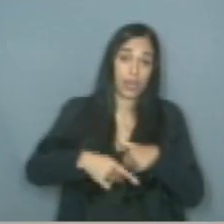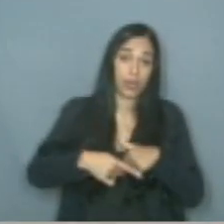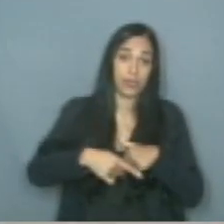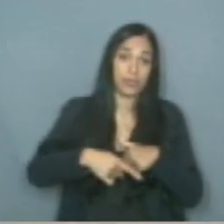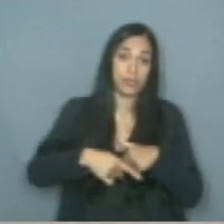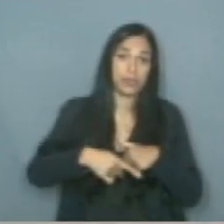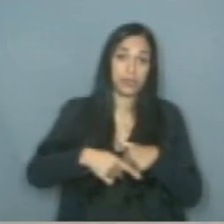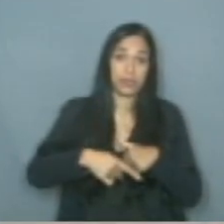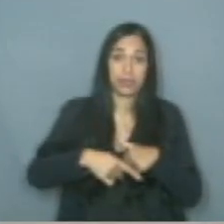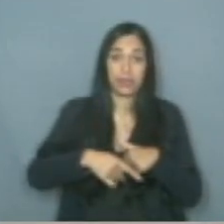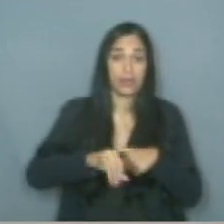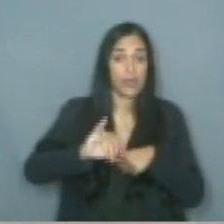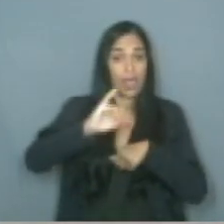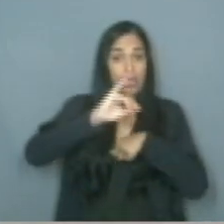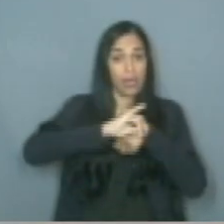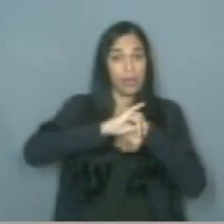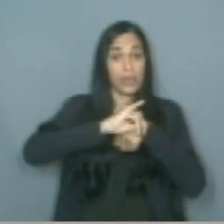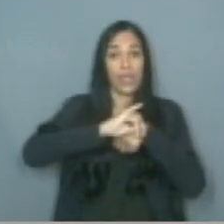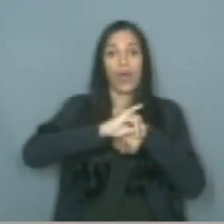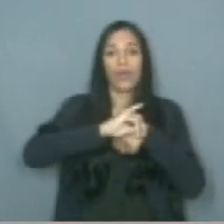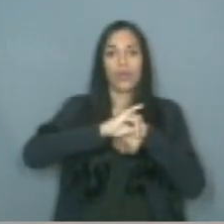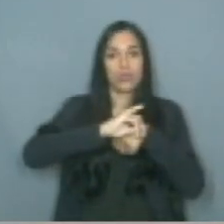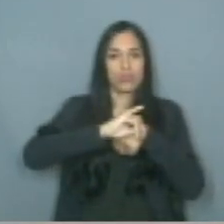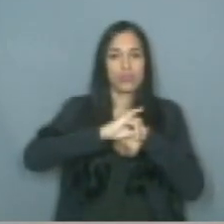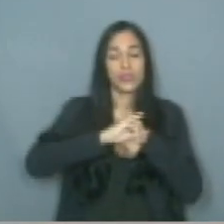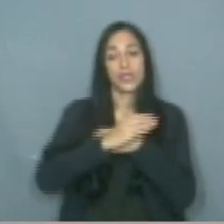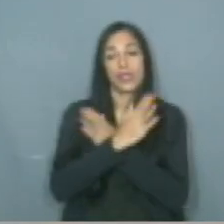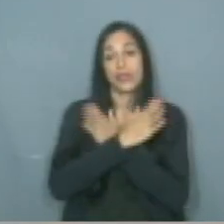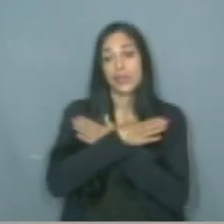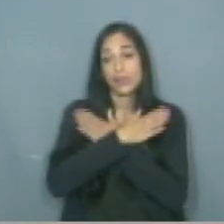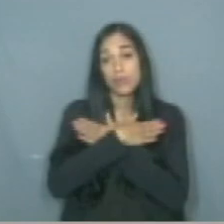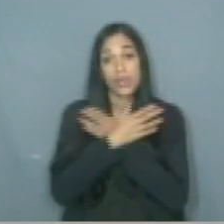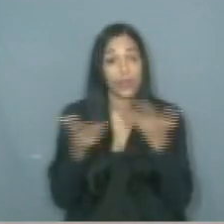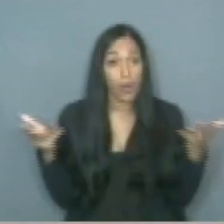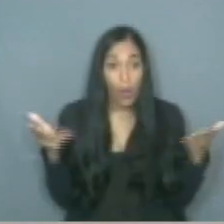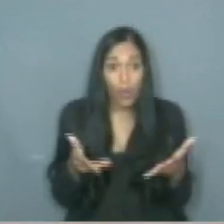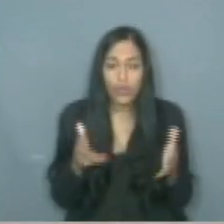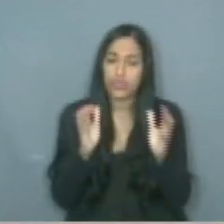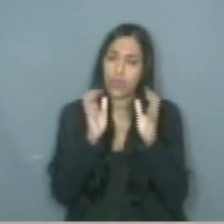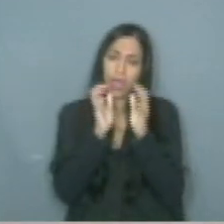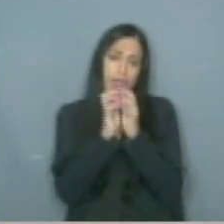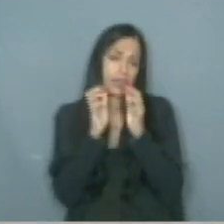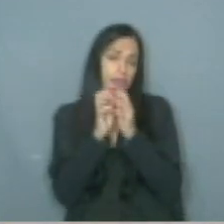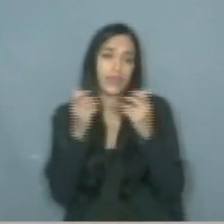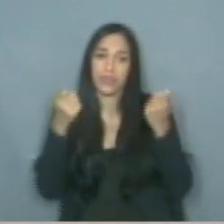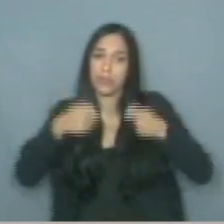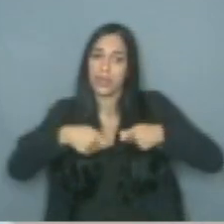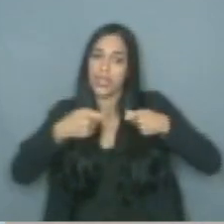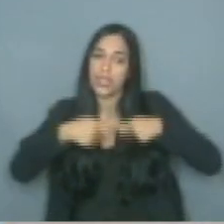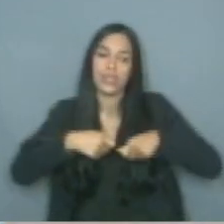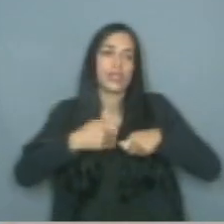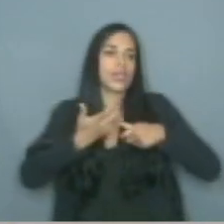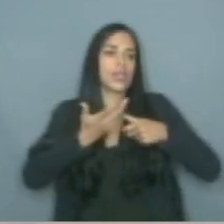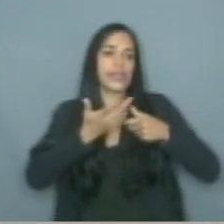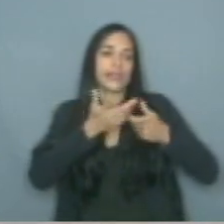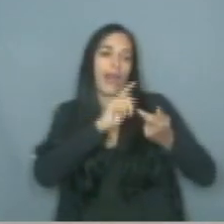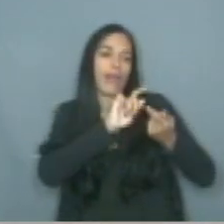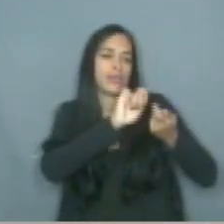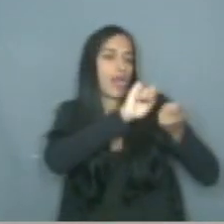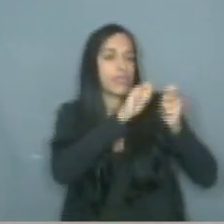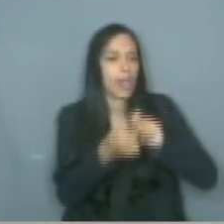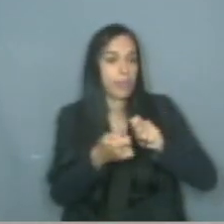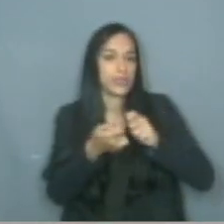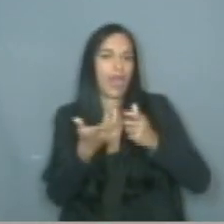das capitais que tem o maior número de desemprego, o recifense tem que se virar para poder comer, beber e